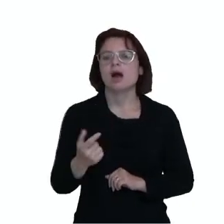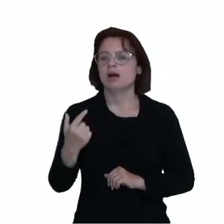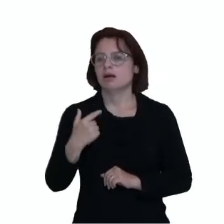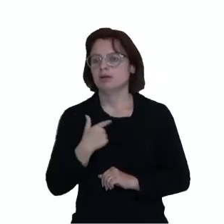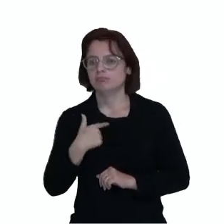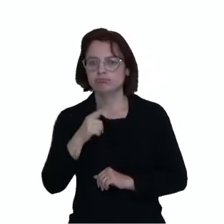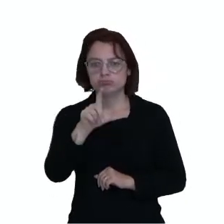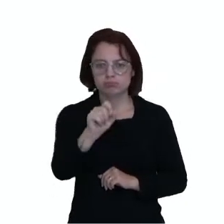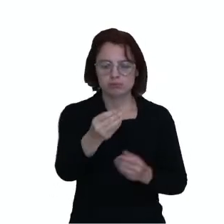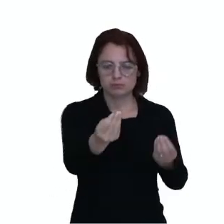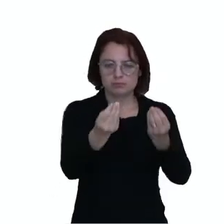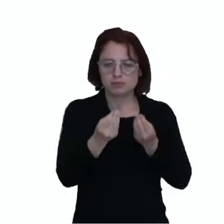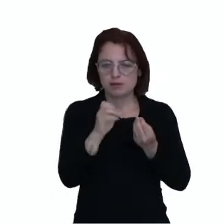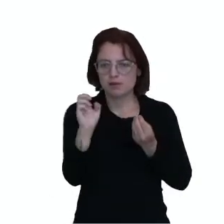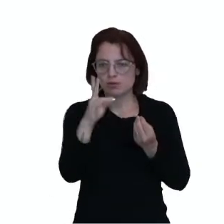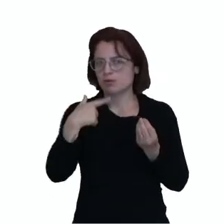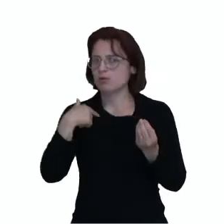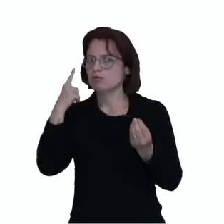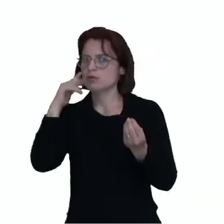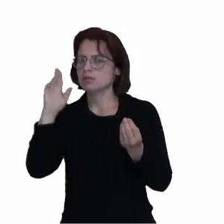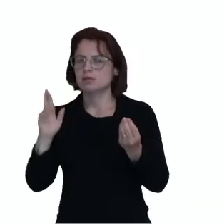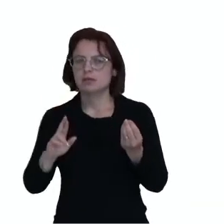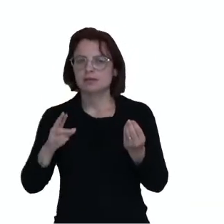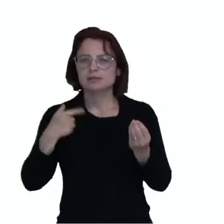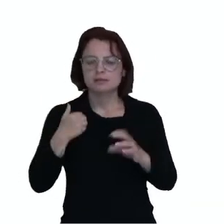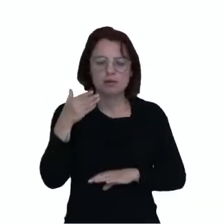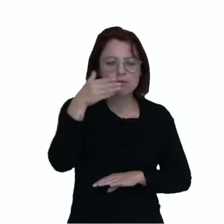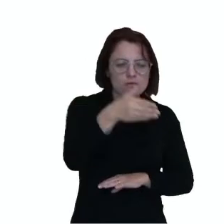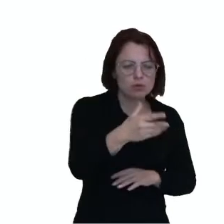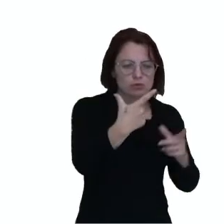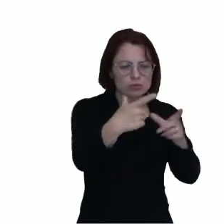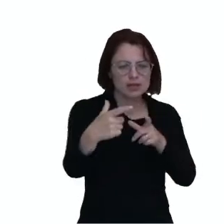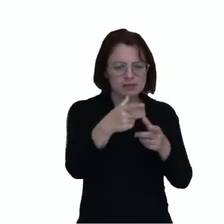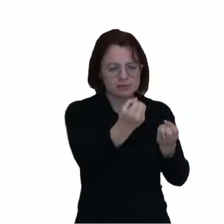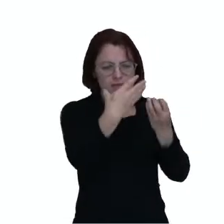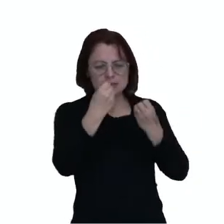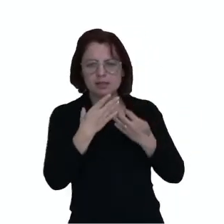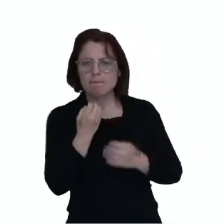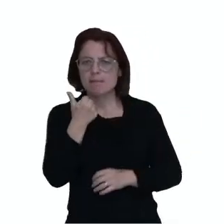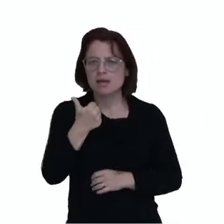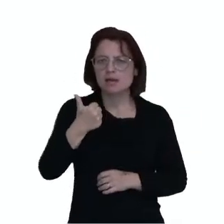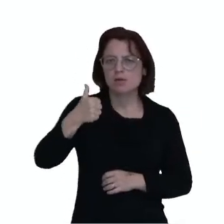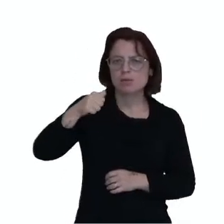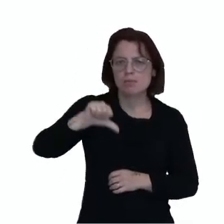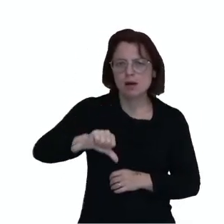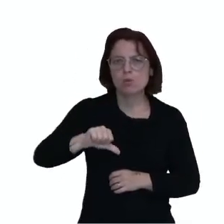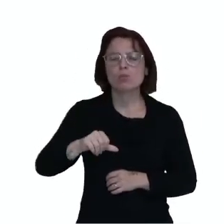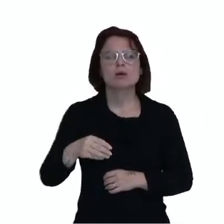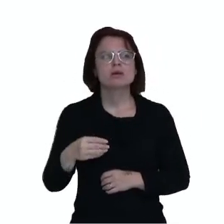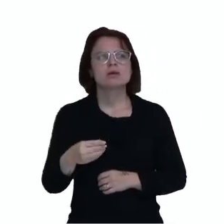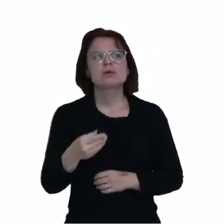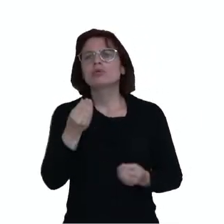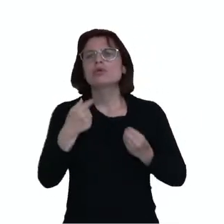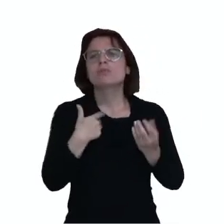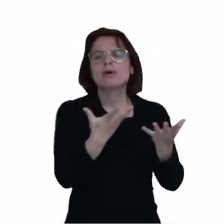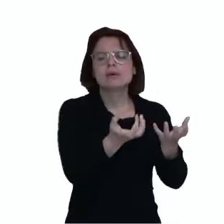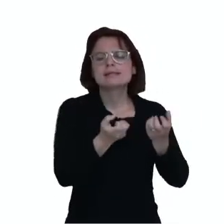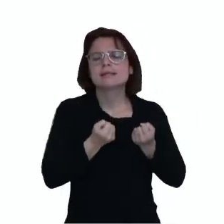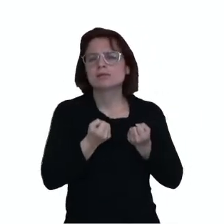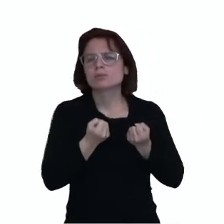recebe. Como você vai, né? Se alguém quer te ensinar o bem e o mal, como você vai receber esses valores?